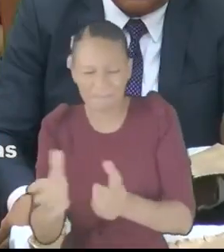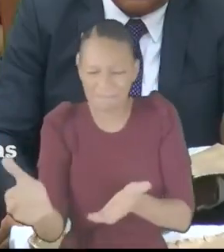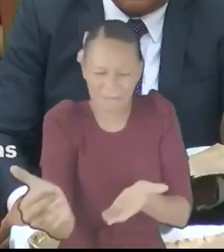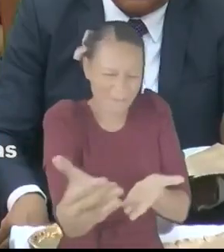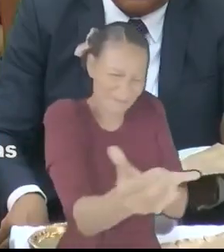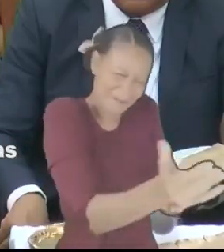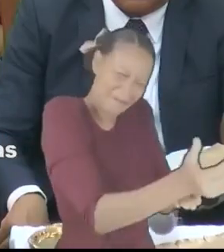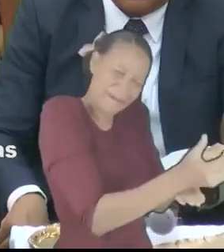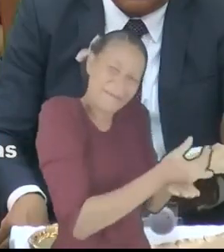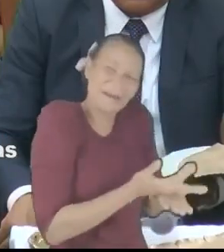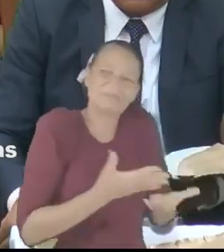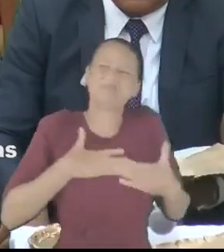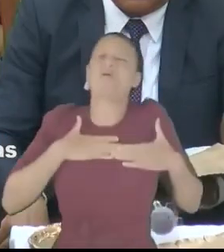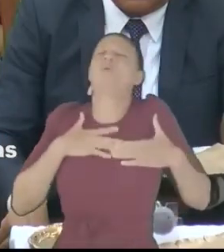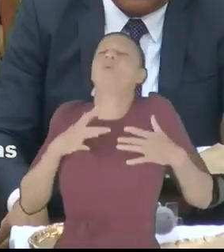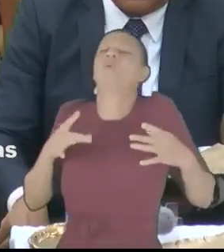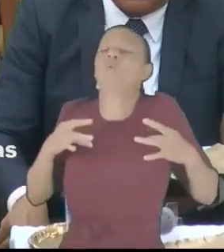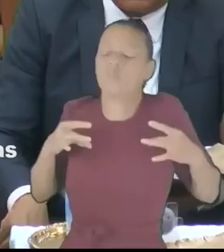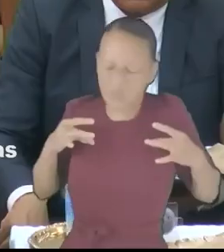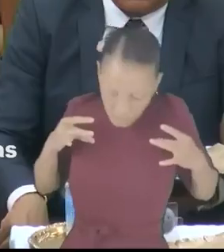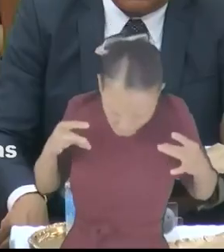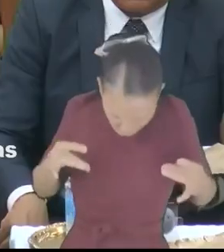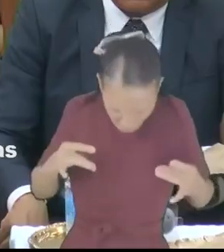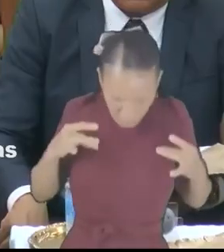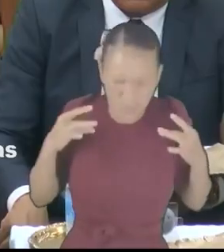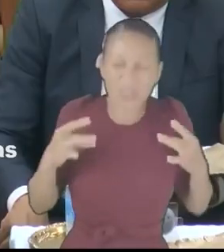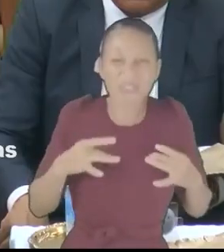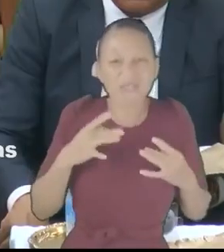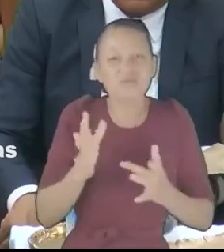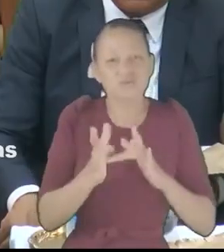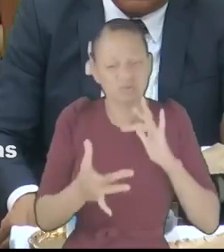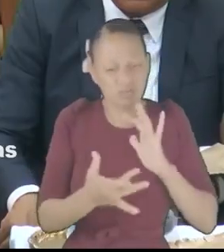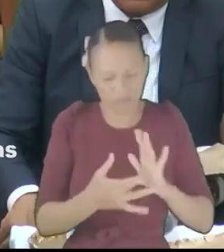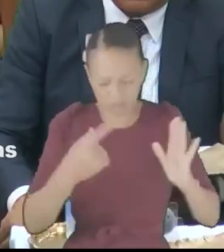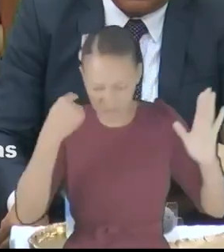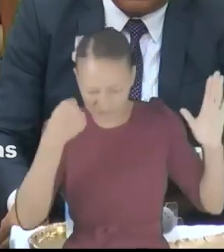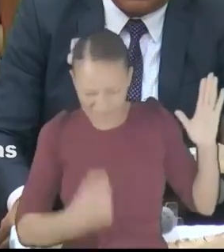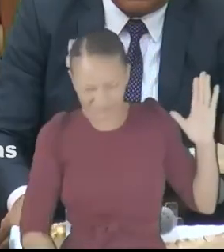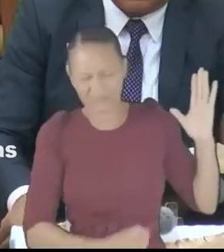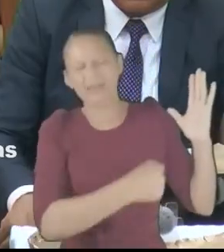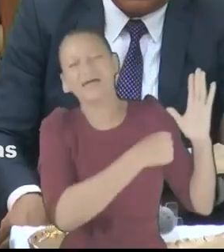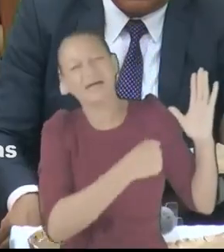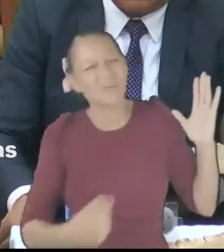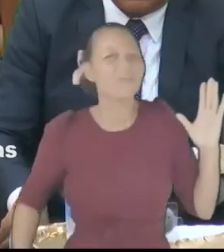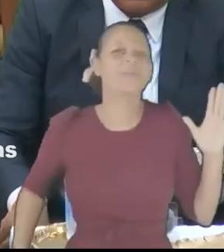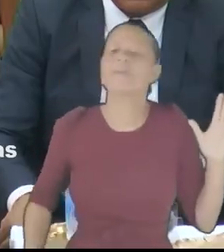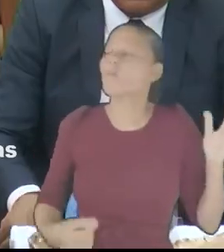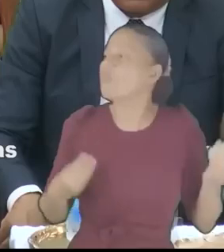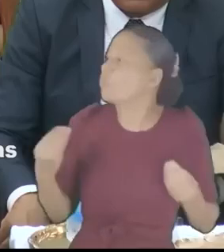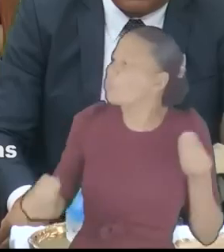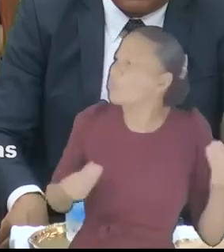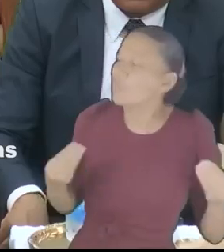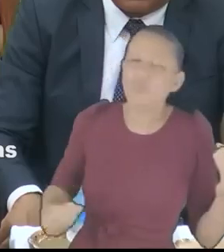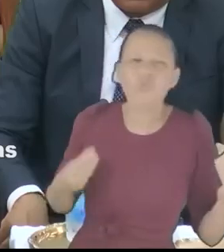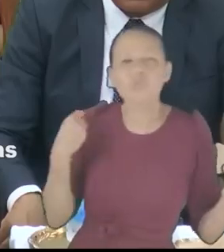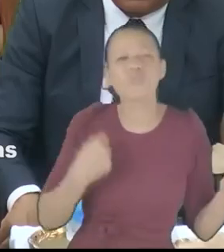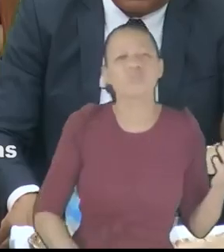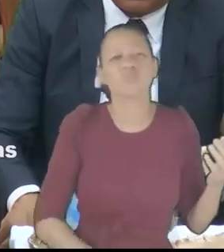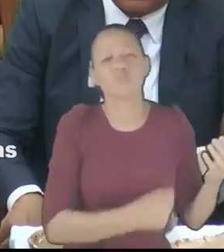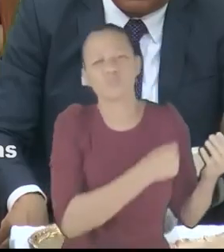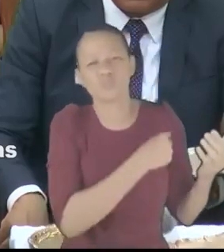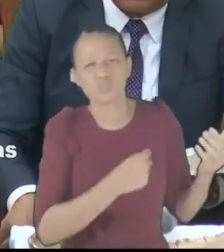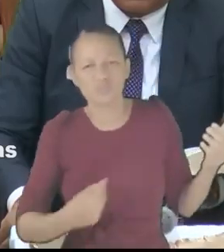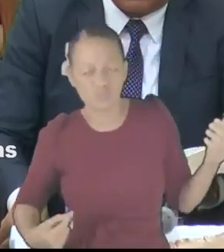duplicatas foram jogadas nele e ele foi riscado. Você vê que Jesus foi riscado. Com que Jesus foi riscado? Ele